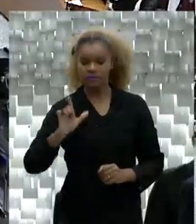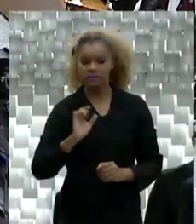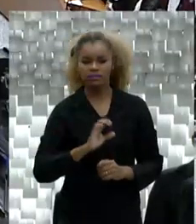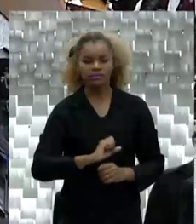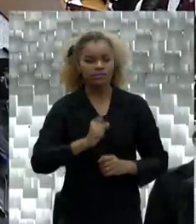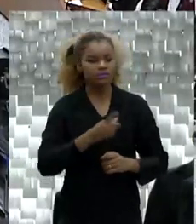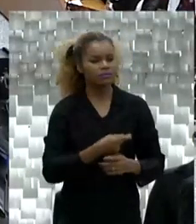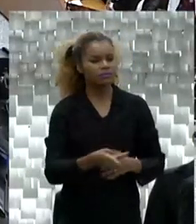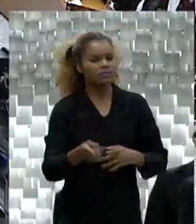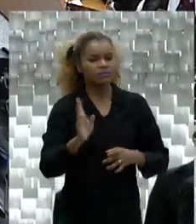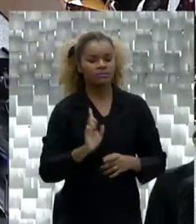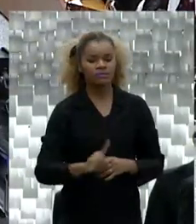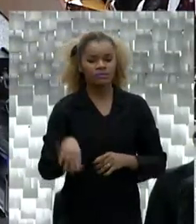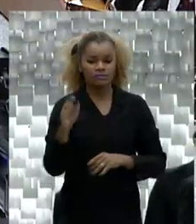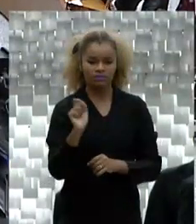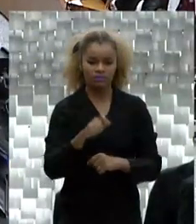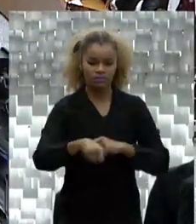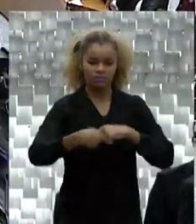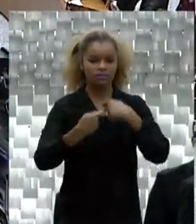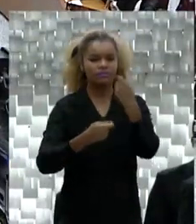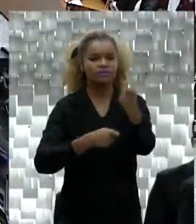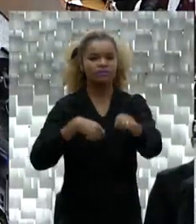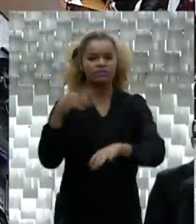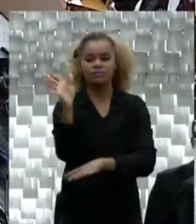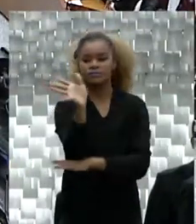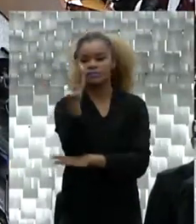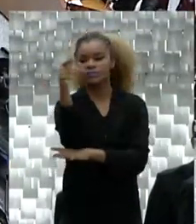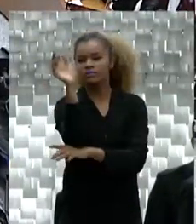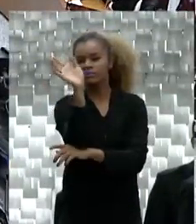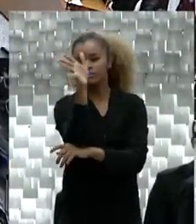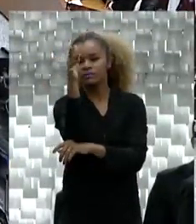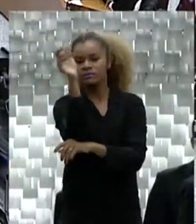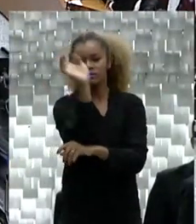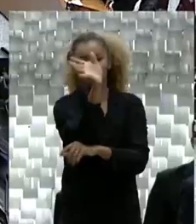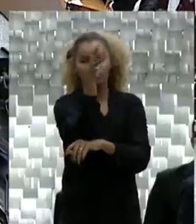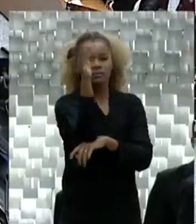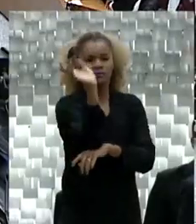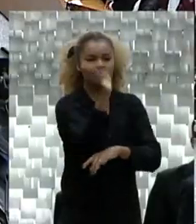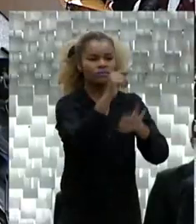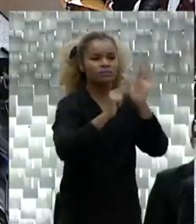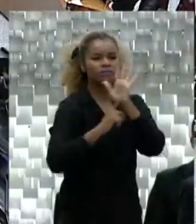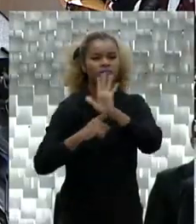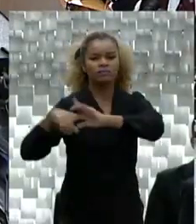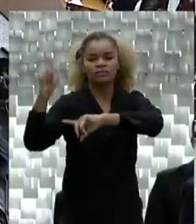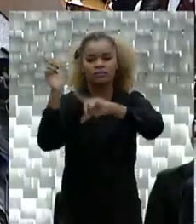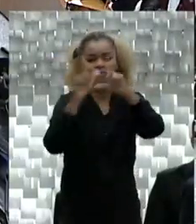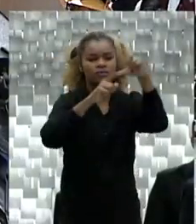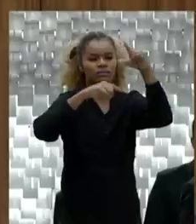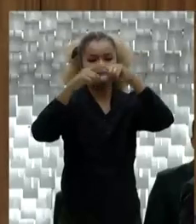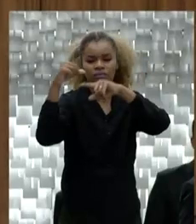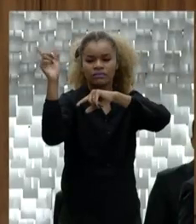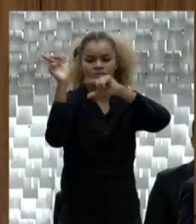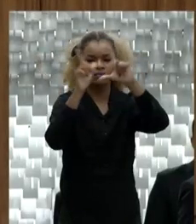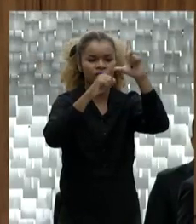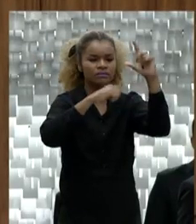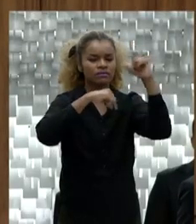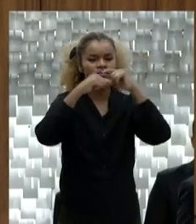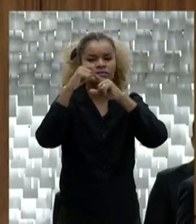Brasil de amor eterno, seja símbolo o lábaro que